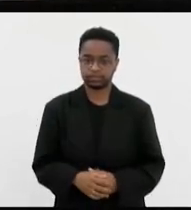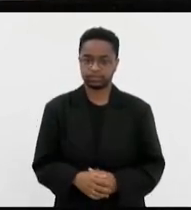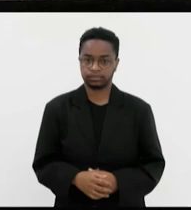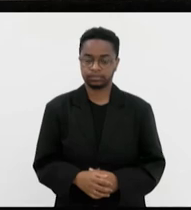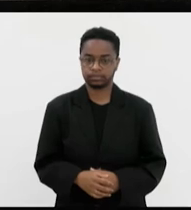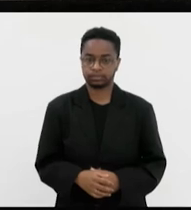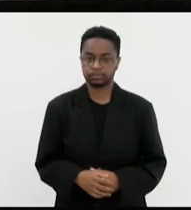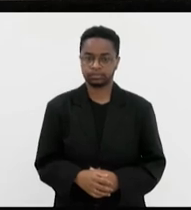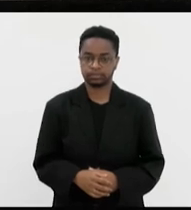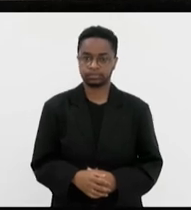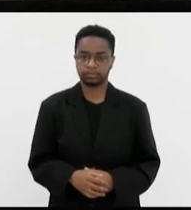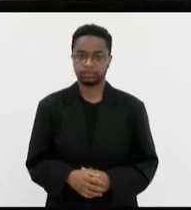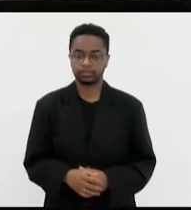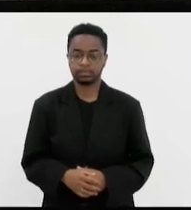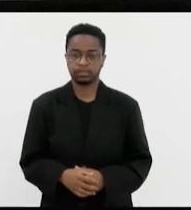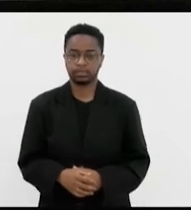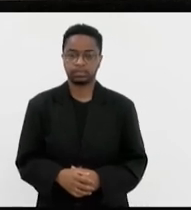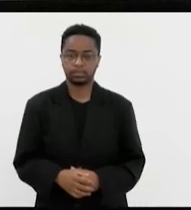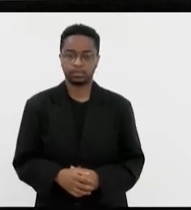que foi